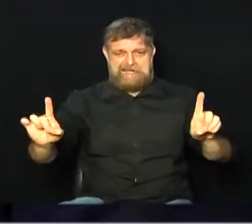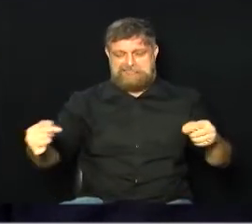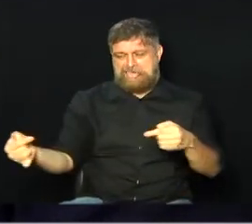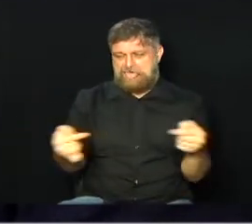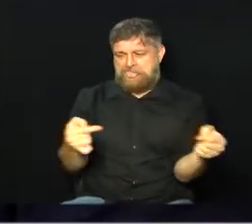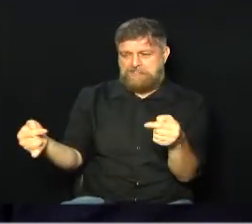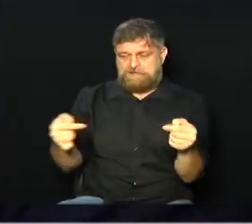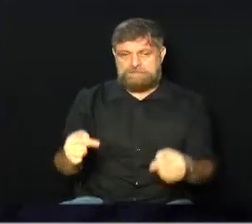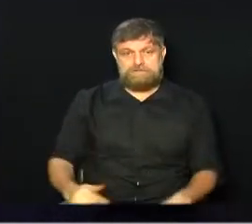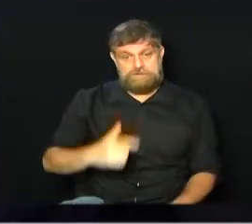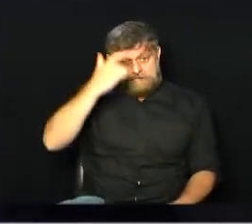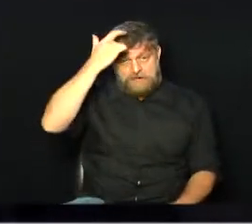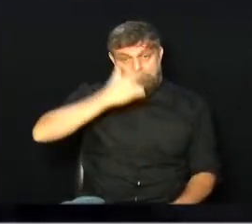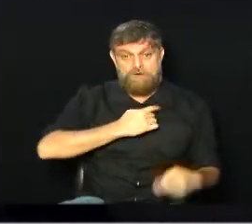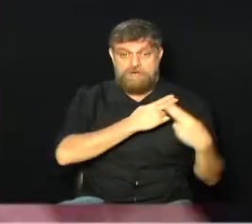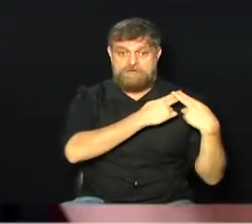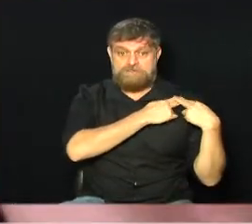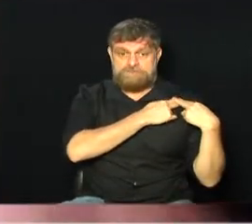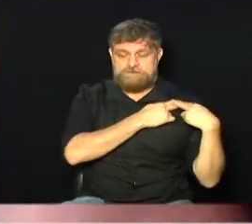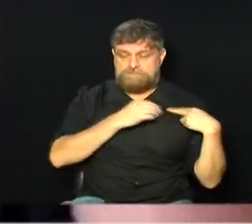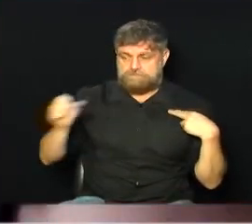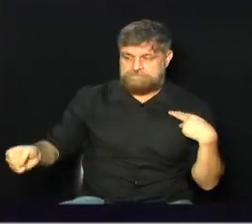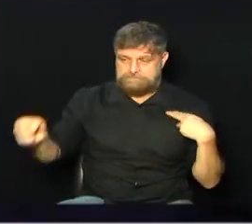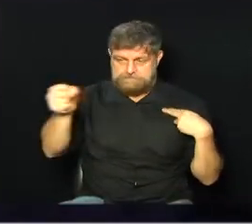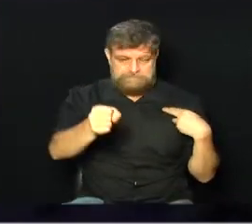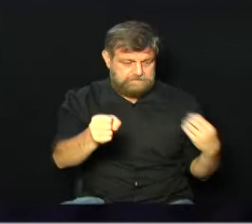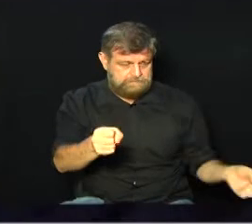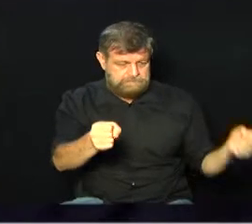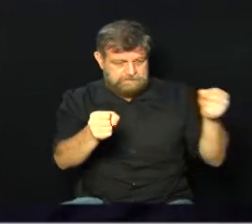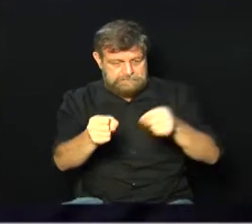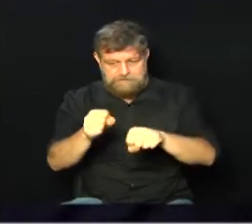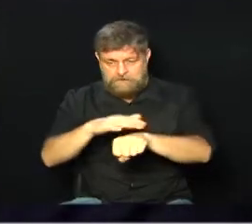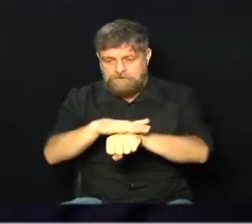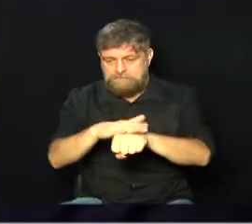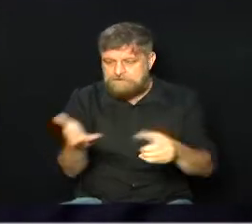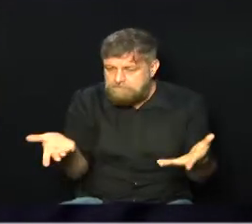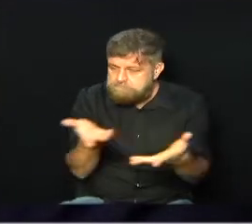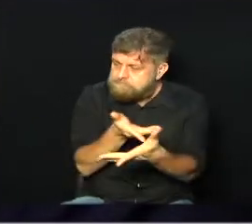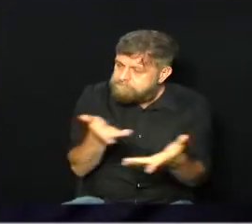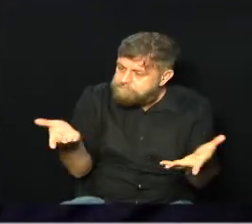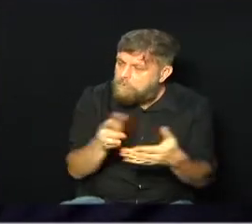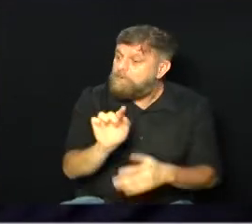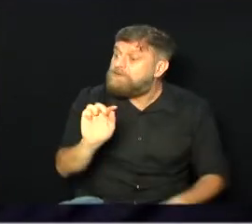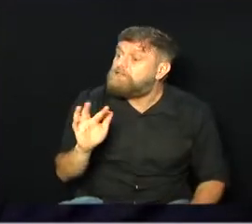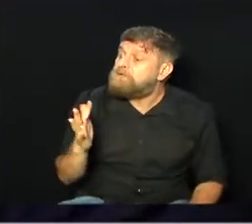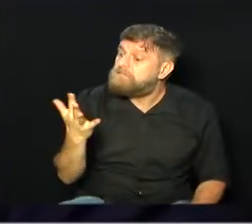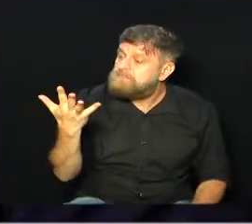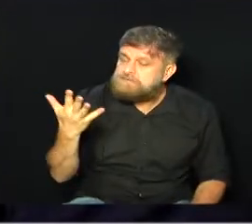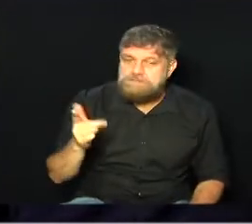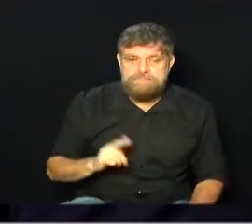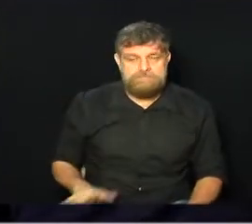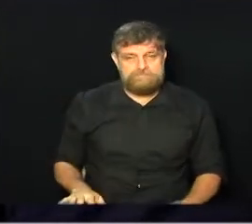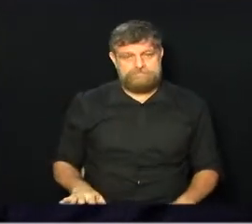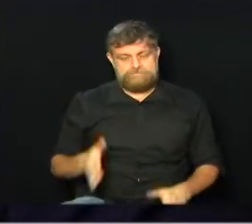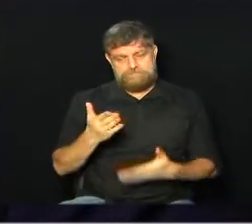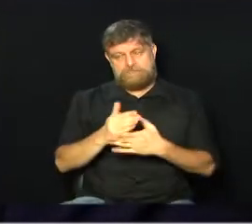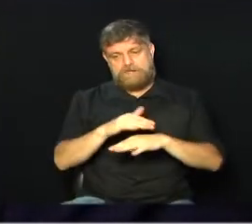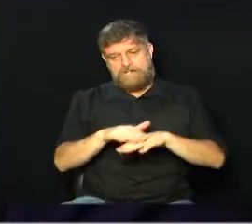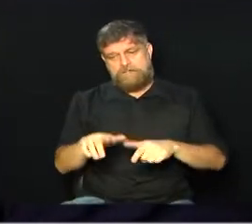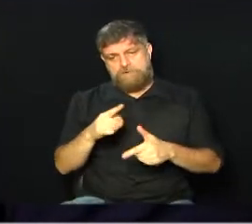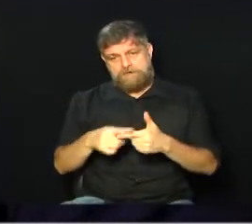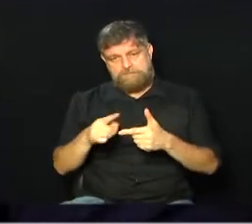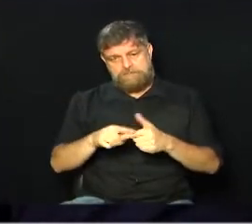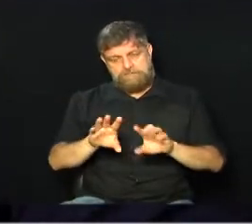eu acho que cabe ao treinador ter uma conversa, analisar qual é a situação e resolvê-la. Mas é uma